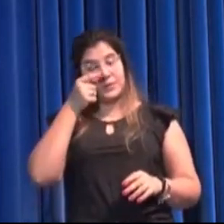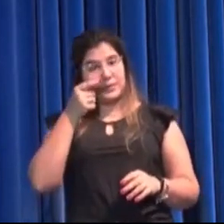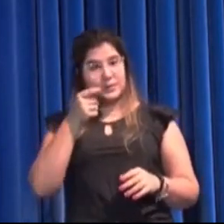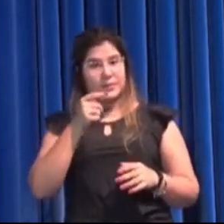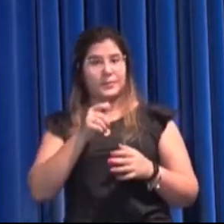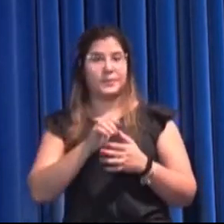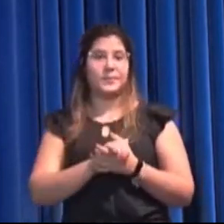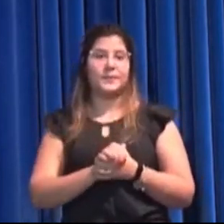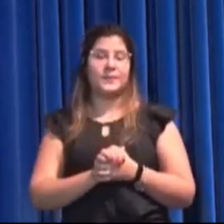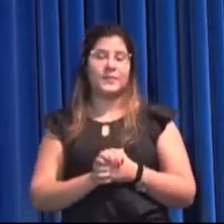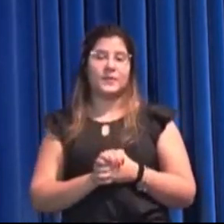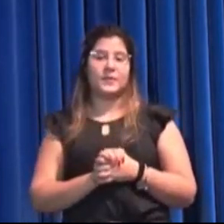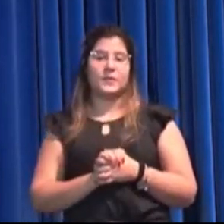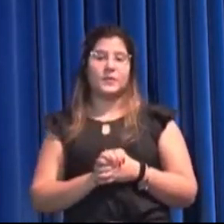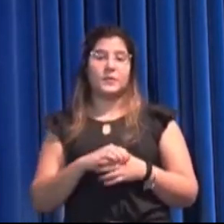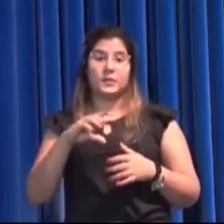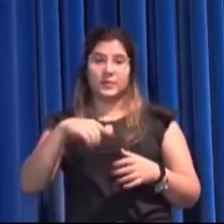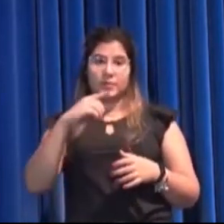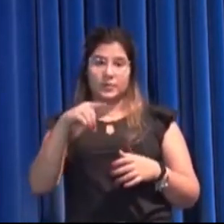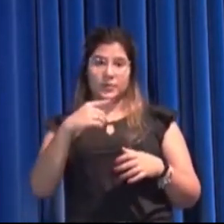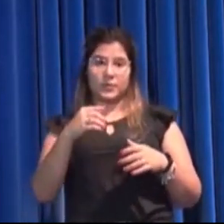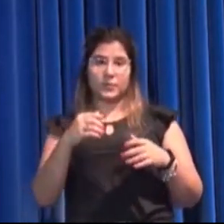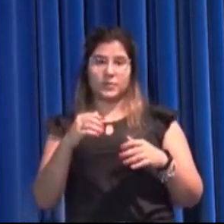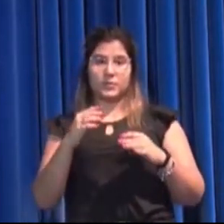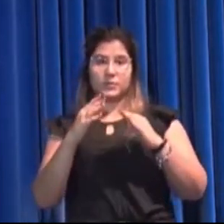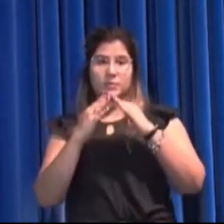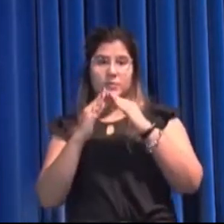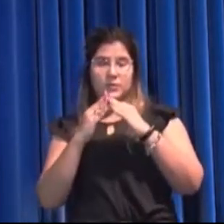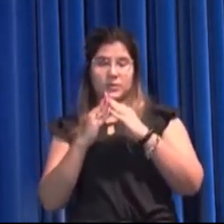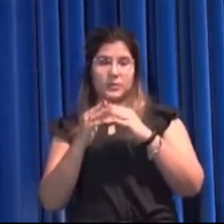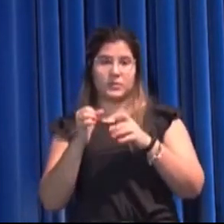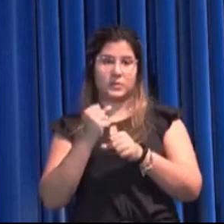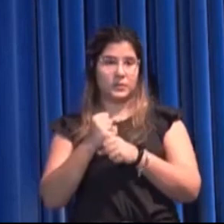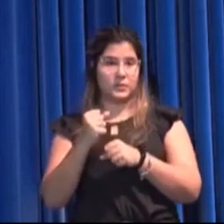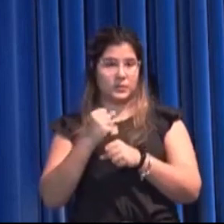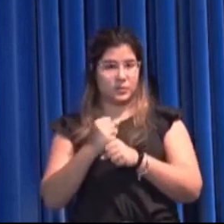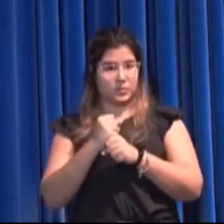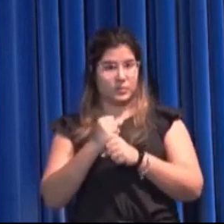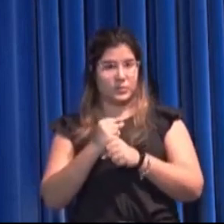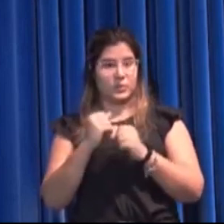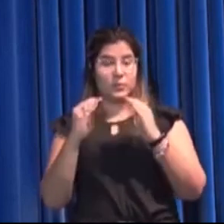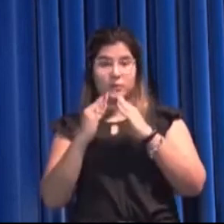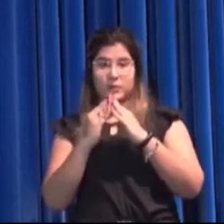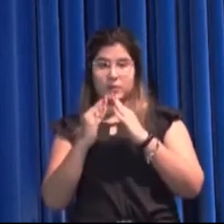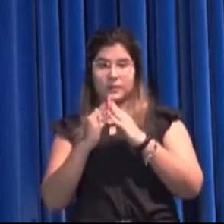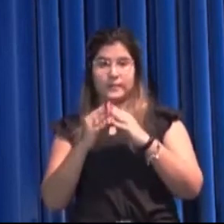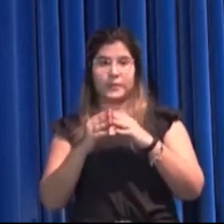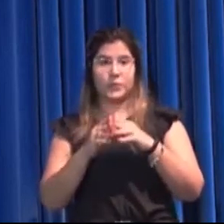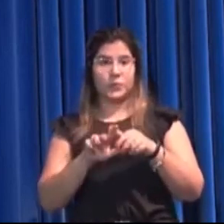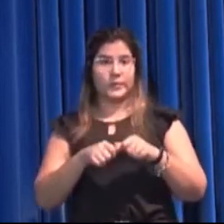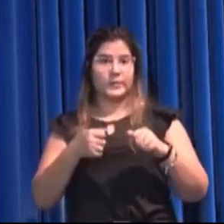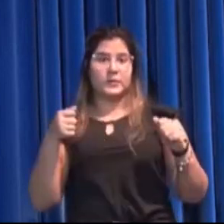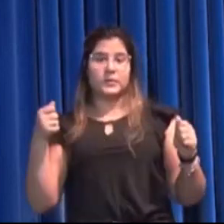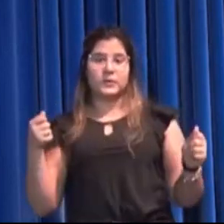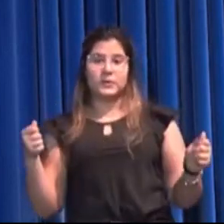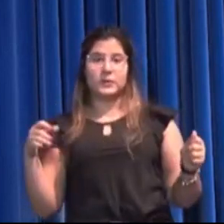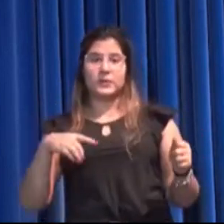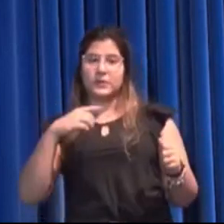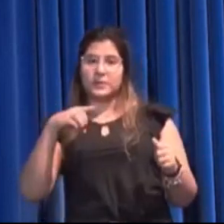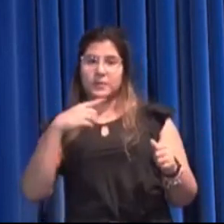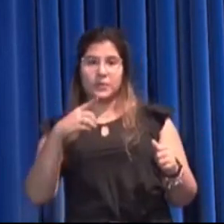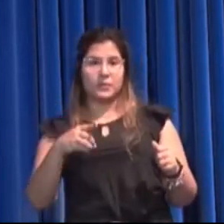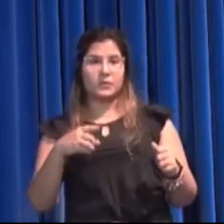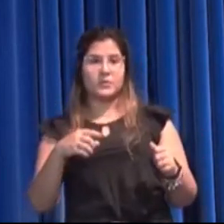Salomão fez após a construção do templo, que foi um templo grandioso, após todo o